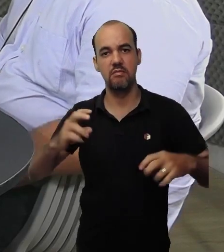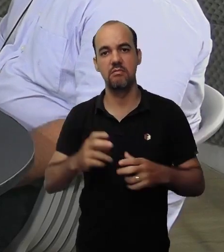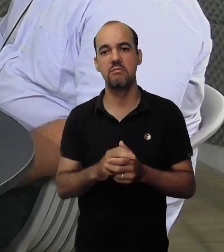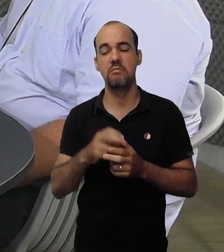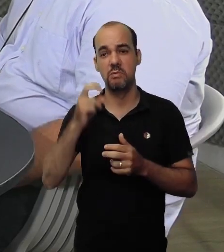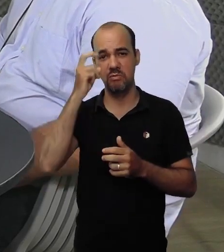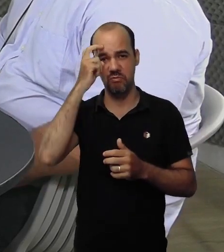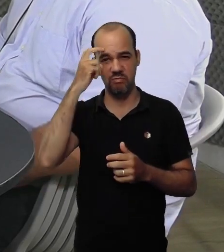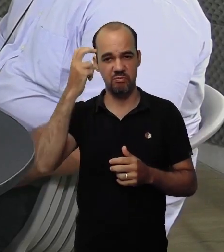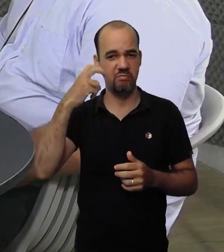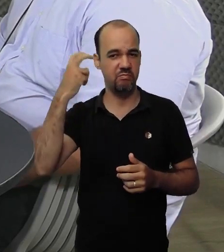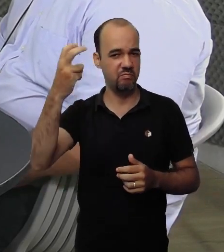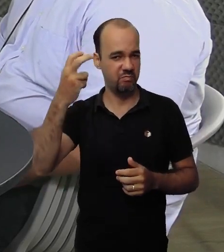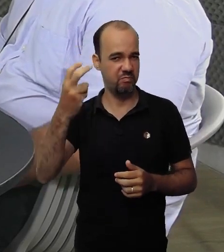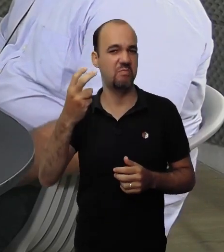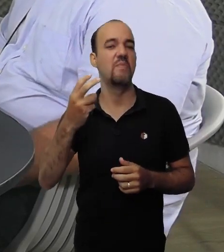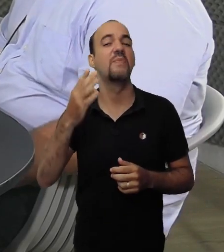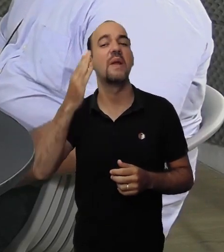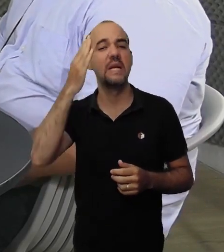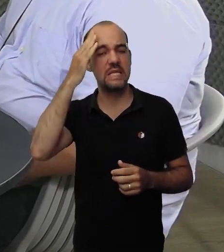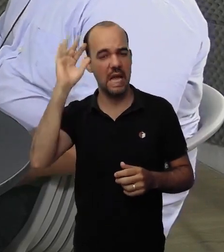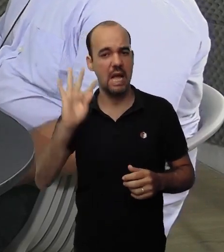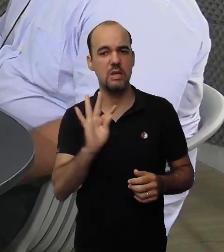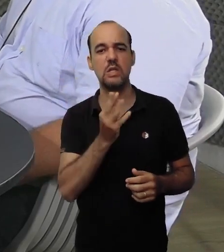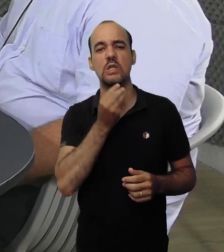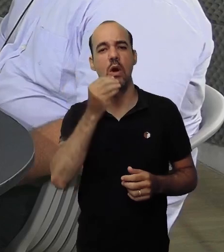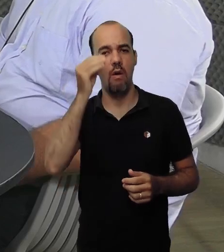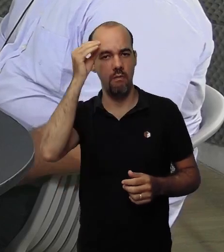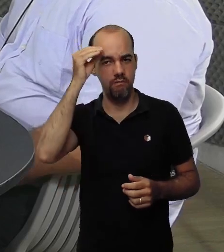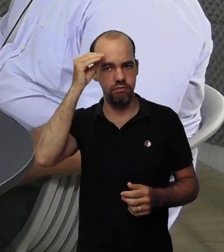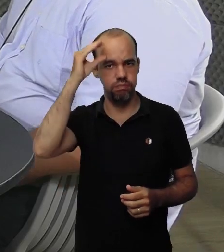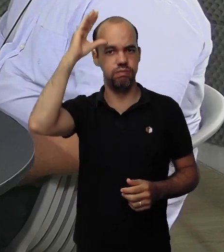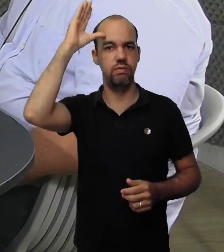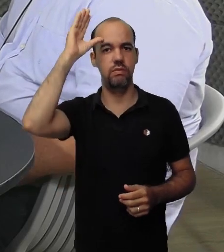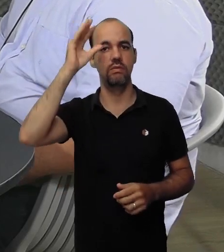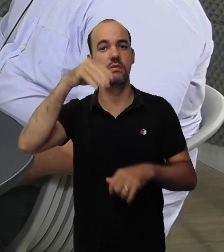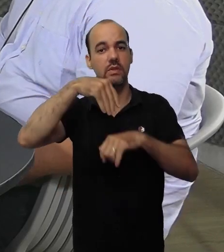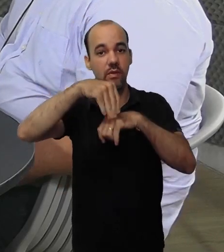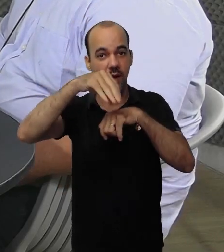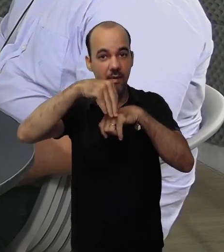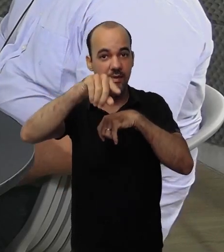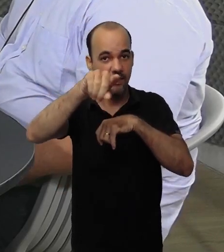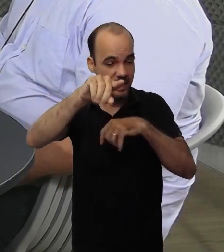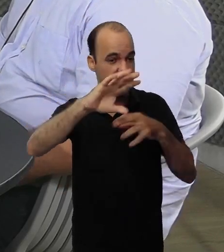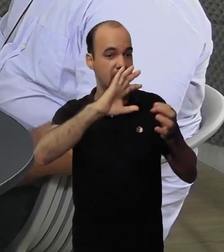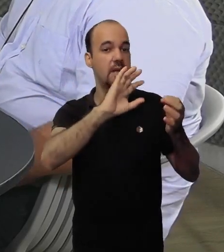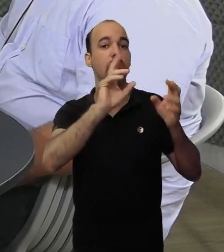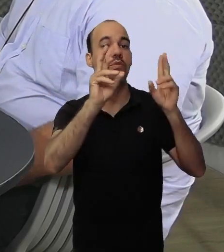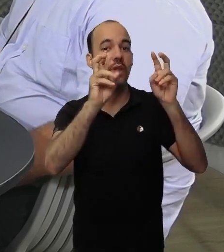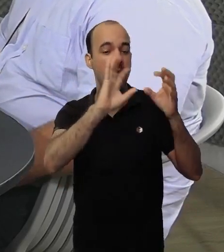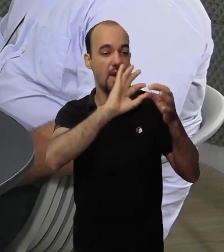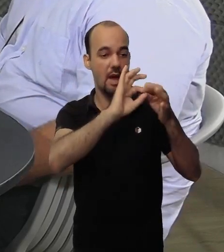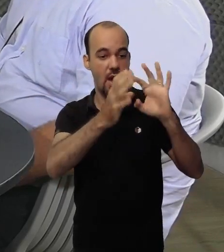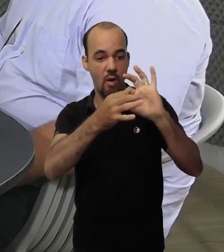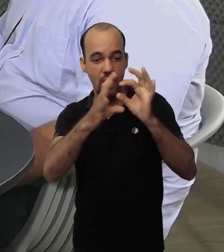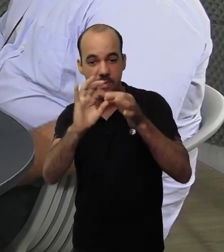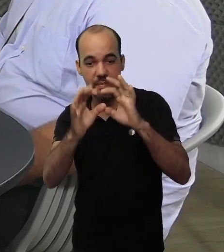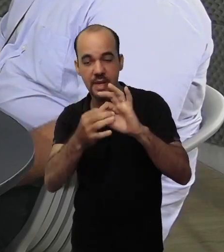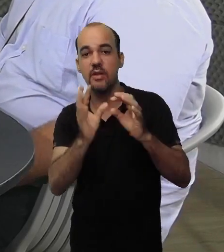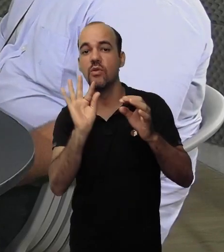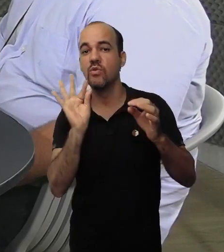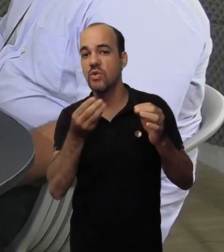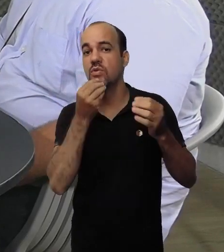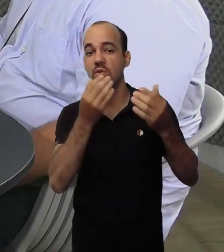insumidades, né? São pessoas que sabem de conhecimento, detêm esse conhecimento dessas Olimpíadas de Conhecimento e podem ajudar vocês, quem sabe